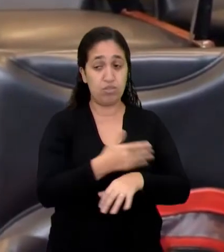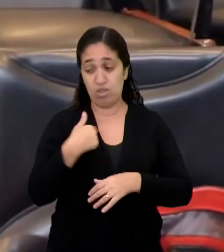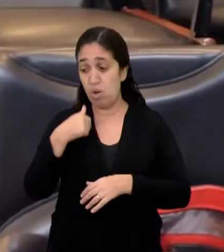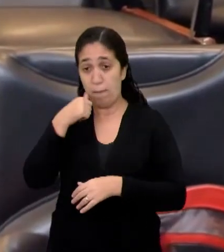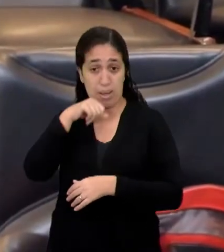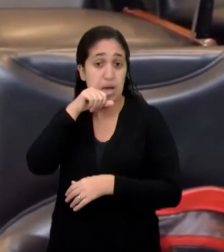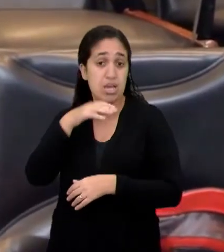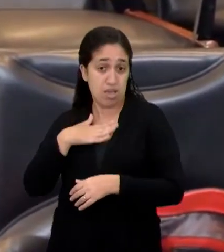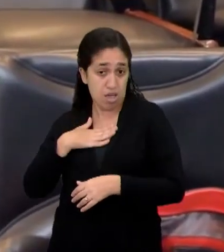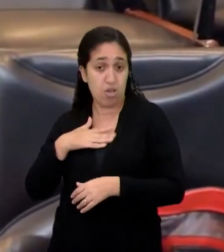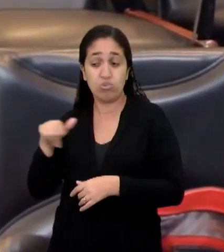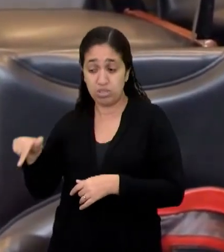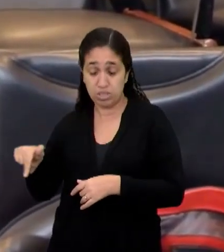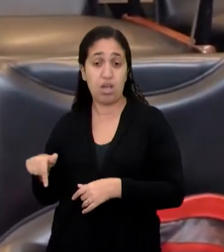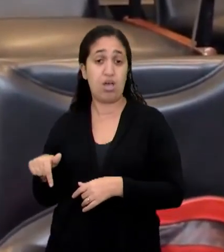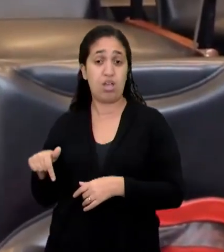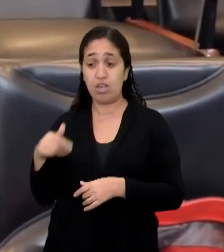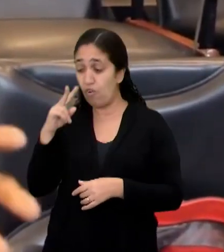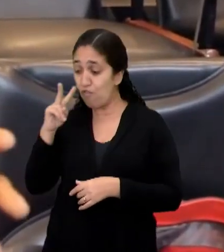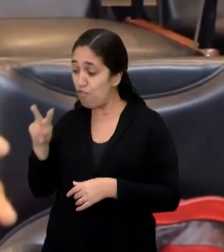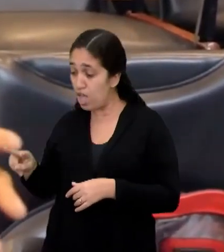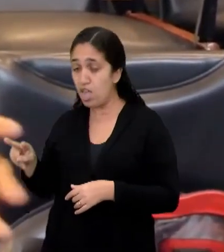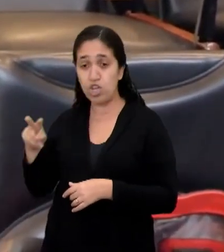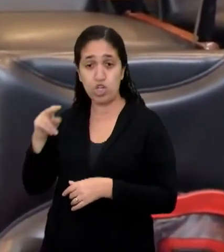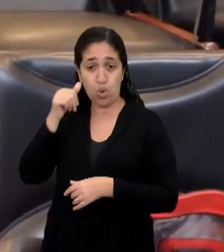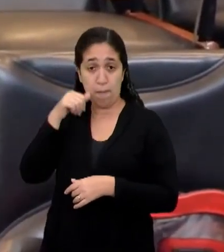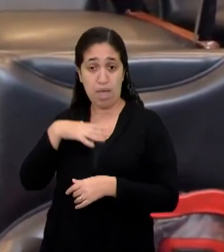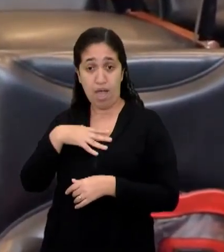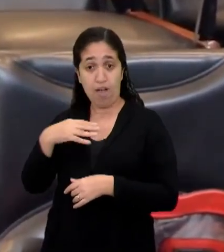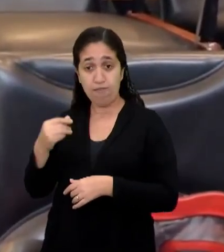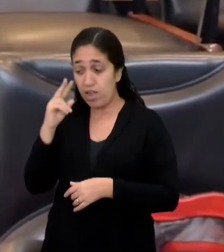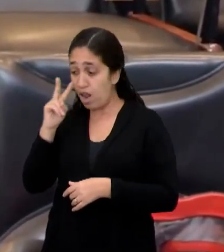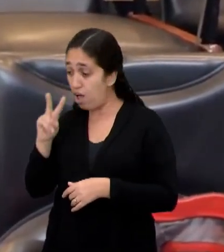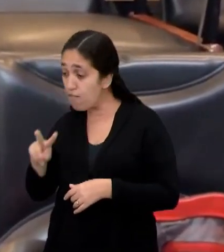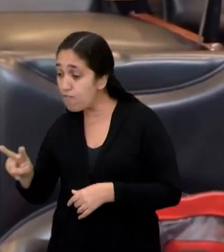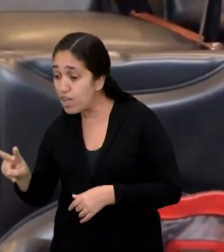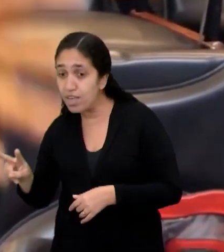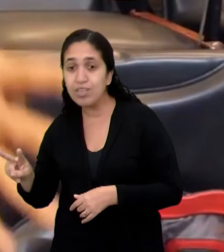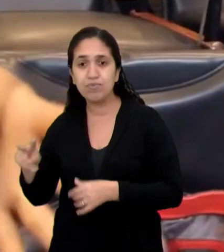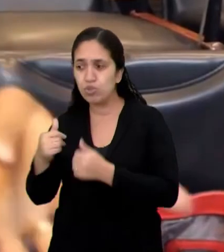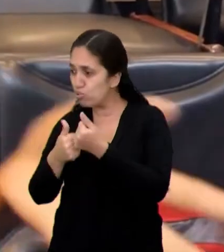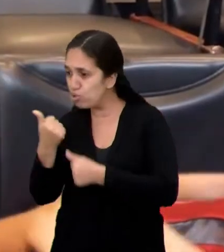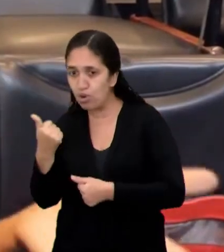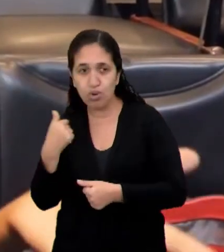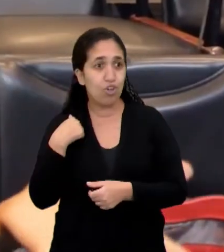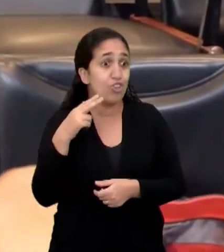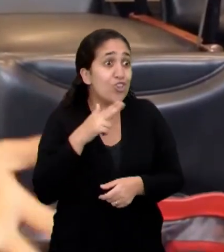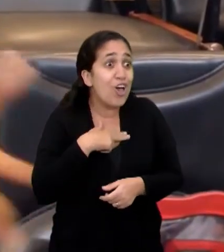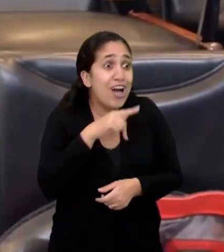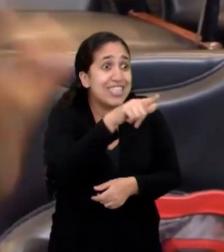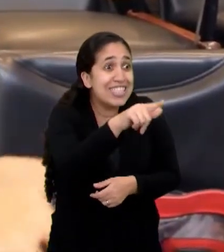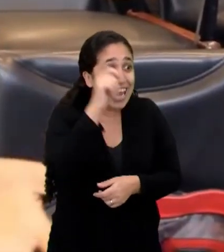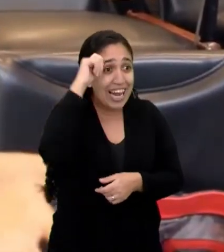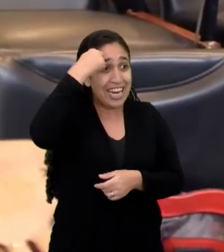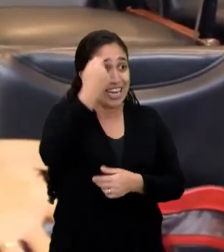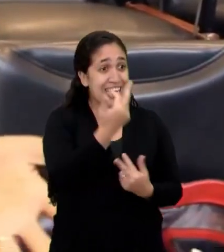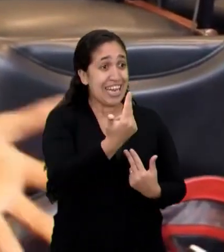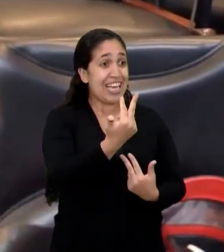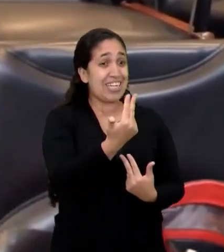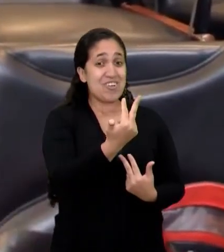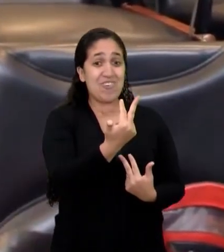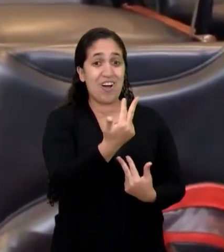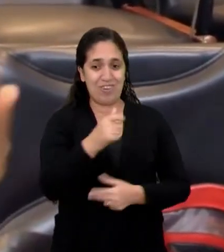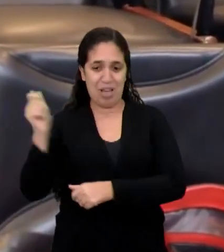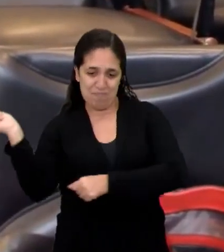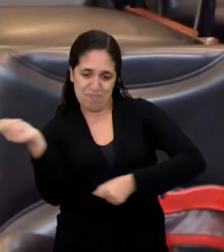quanto que é importante, eu lembro da minha filha assistir um jogo da Serena Williams, tinha 4 anos de idade, e falar, ela é negra como eu, e querer jogar tênis,